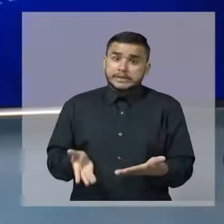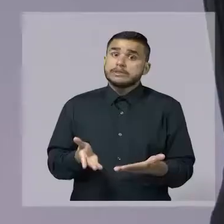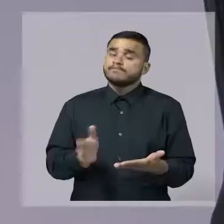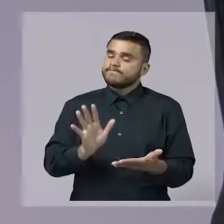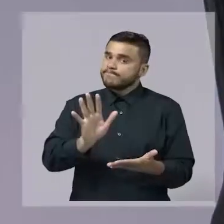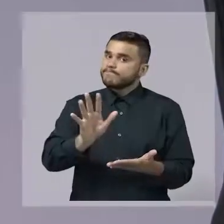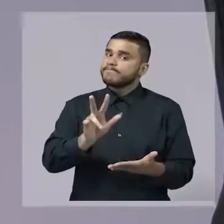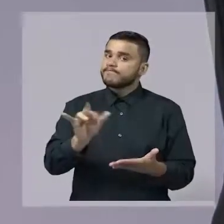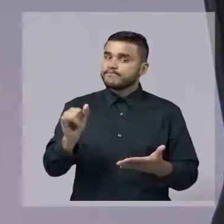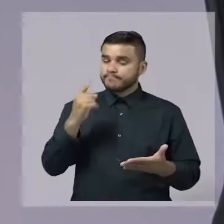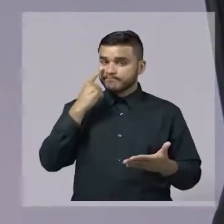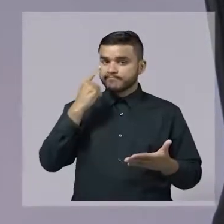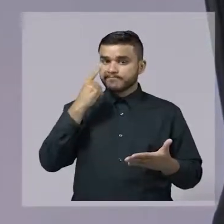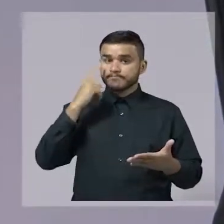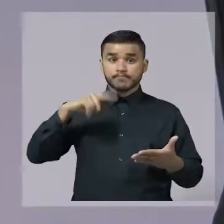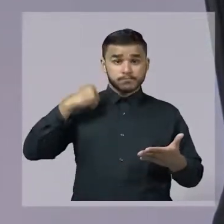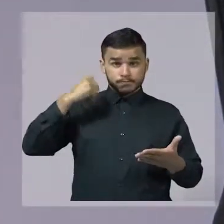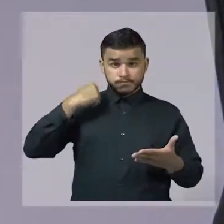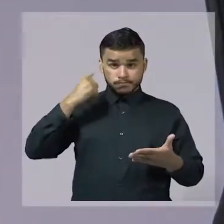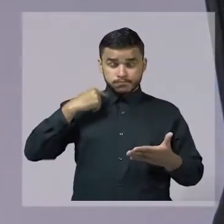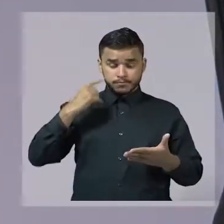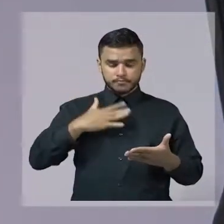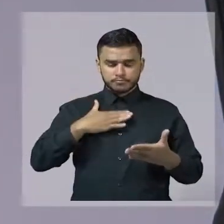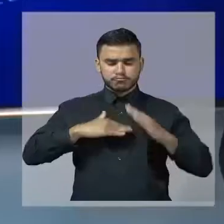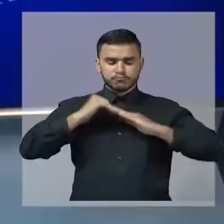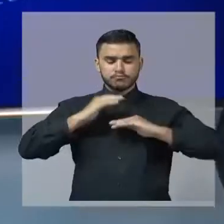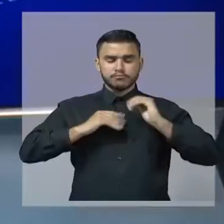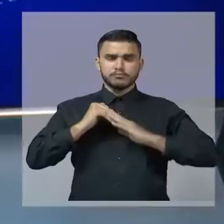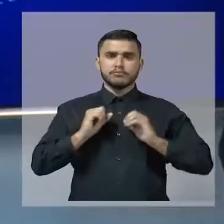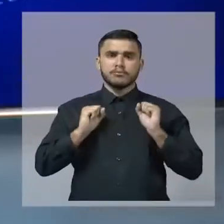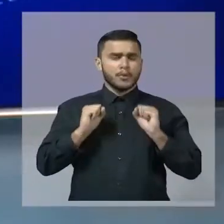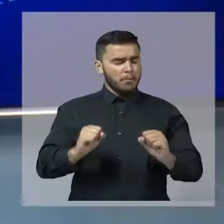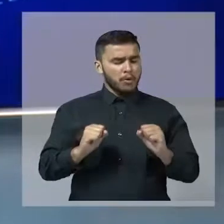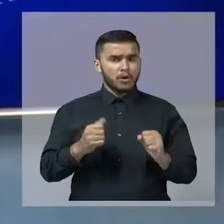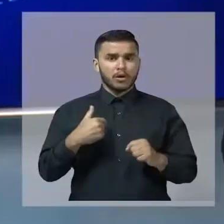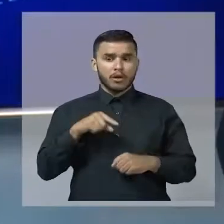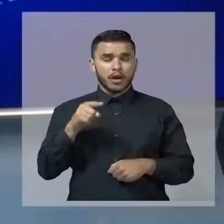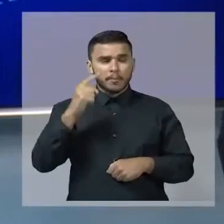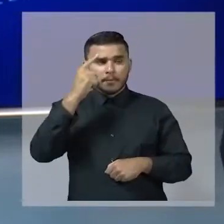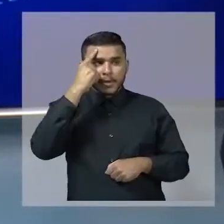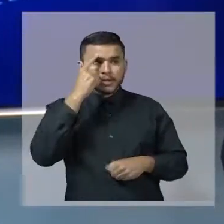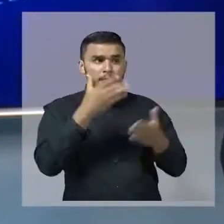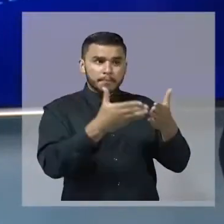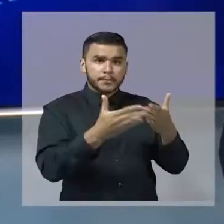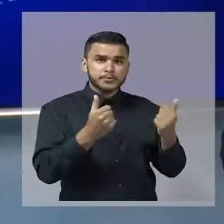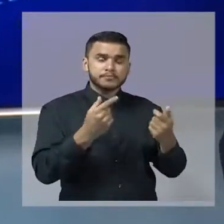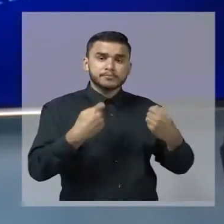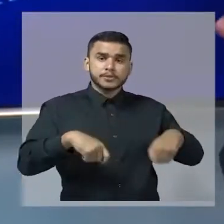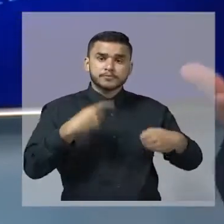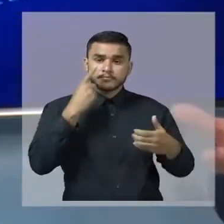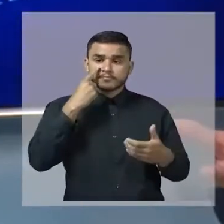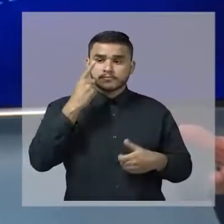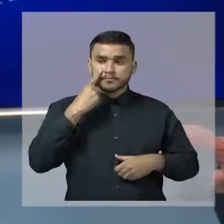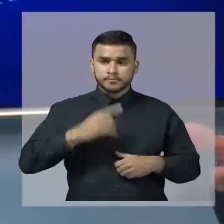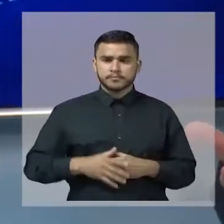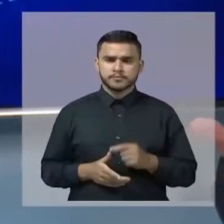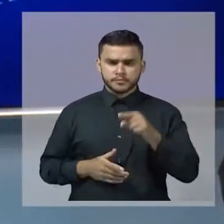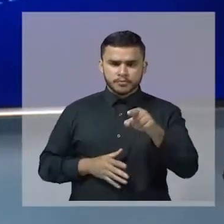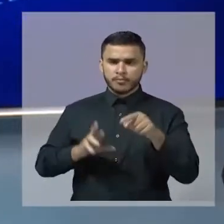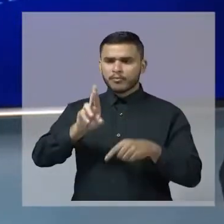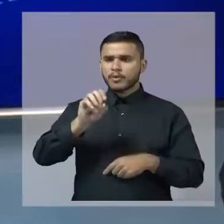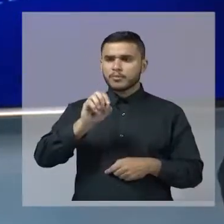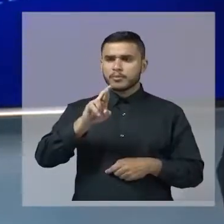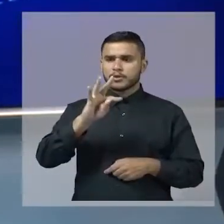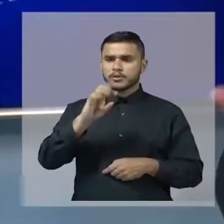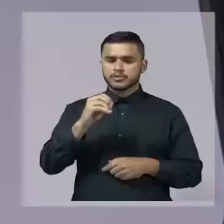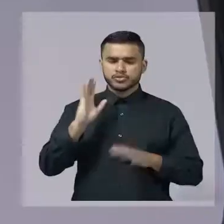os advogados, claro que com a competência que têm, poderão até pedir. Mas, professor Roberto, é passível de anulação algo